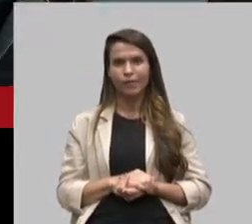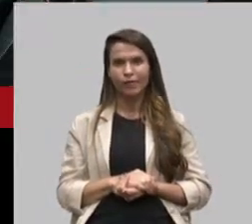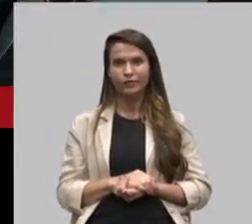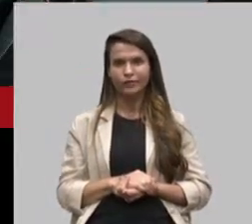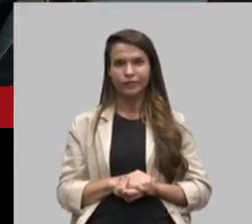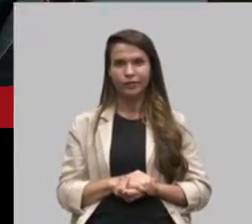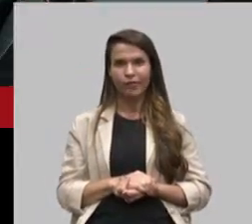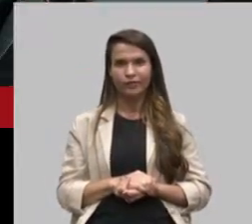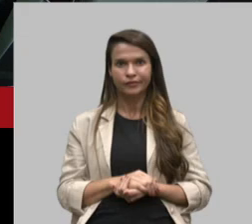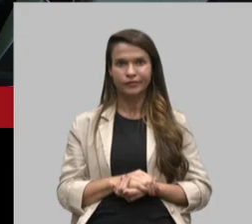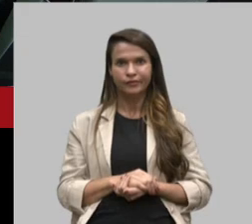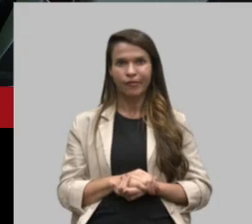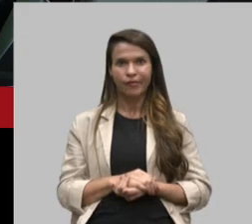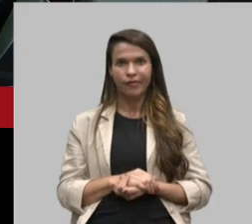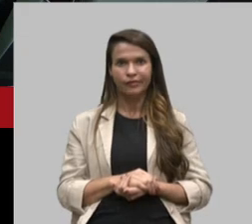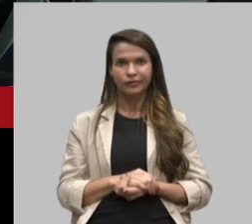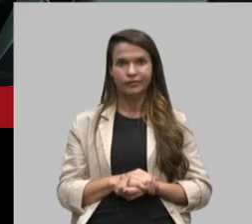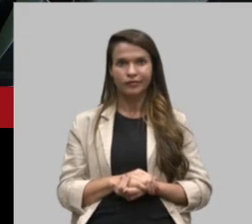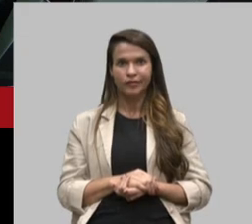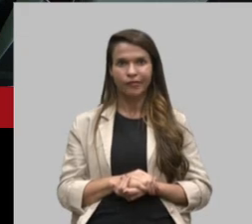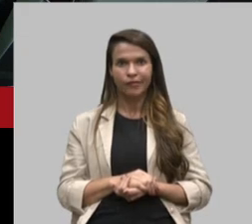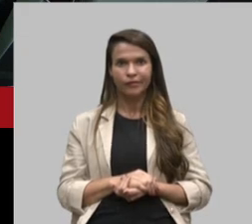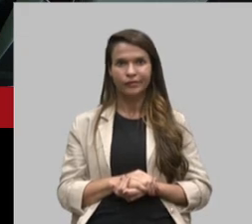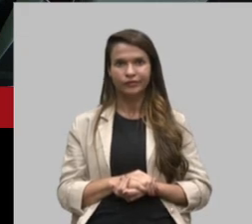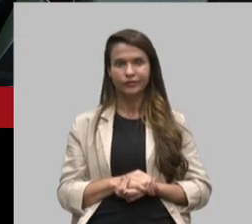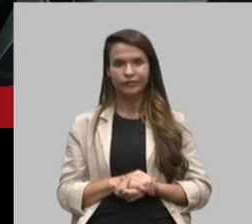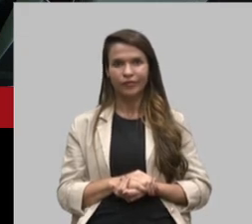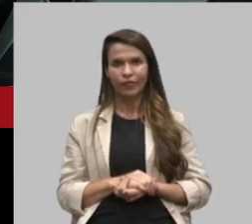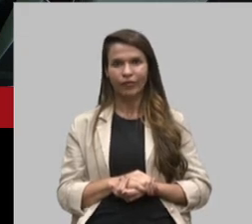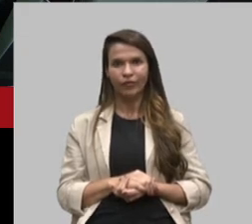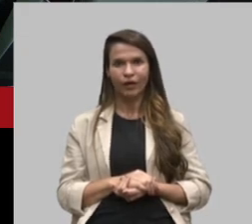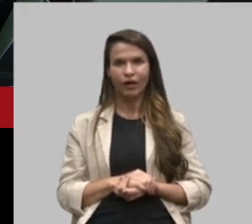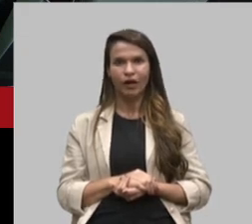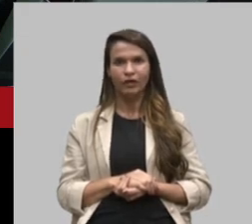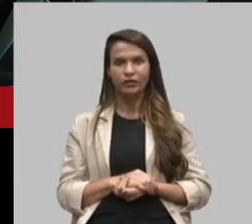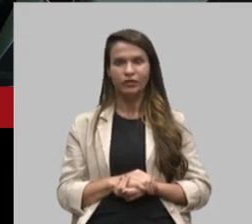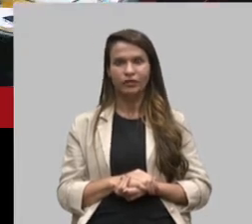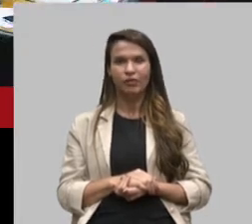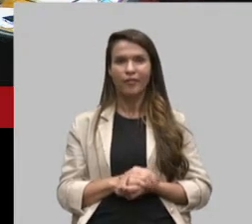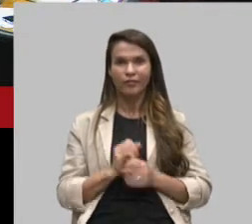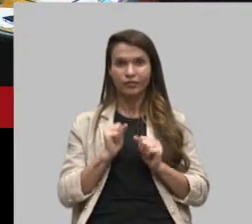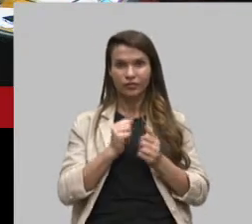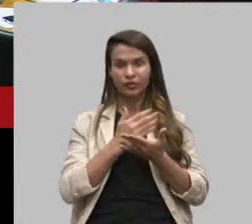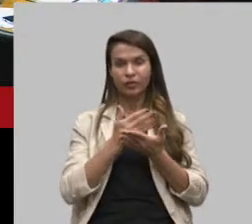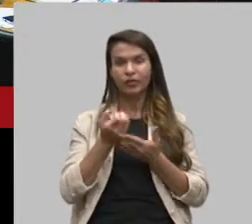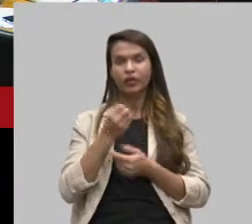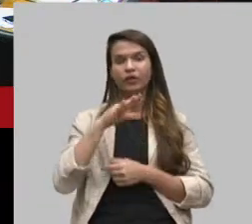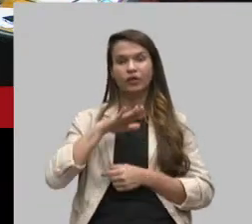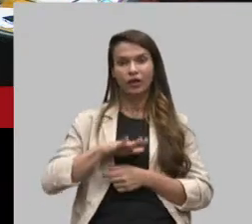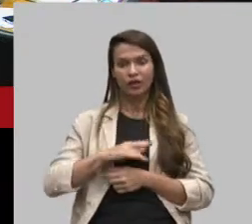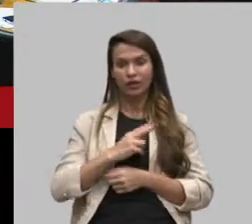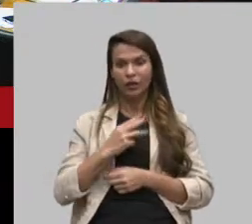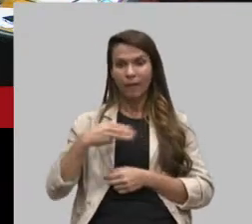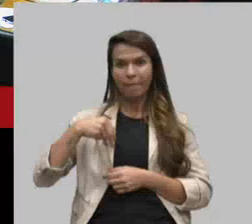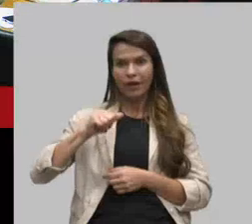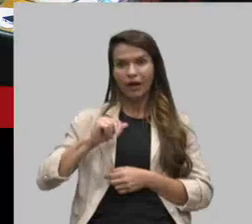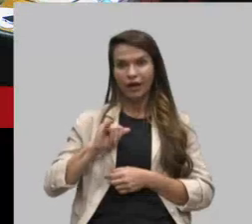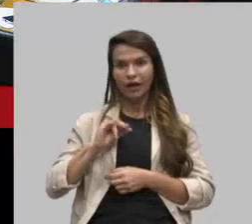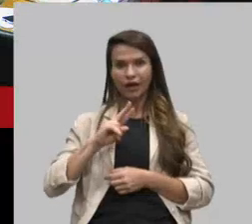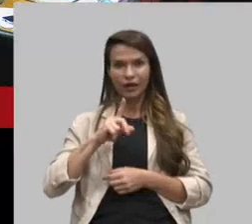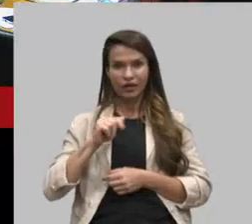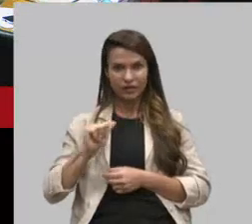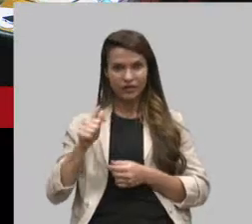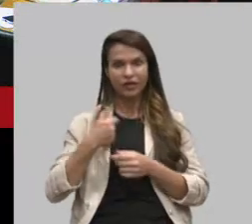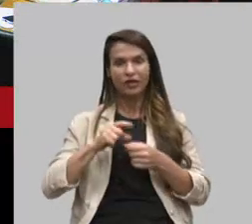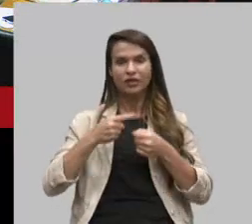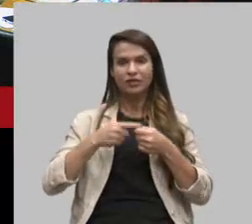pode ir pode pode começar Boa tarde eu sou a maissa de campanha eu